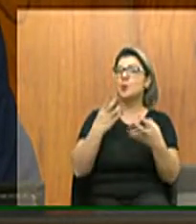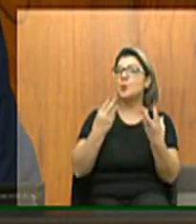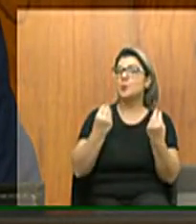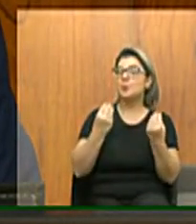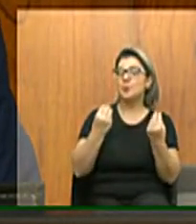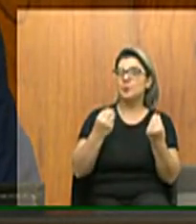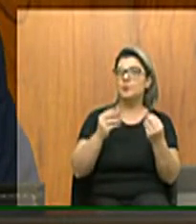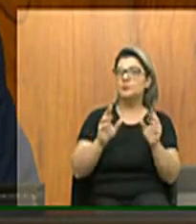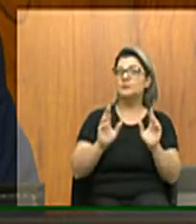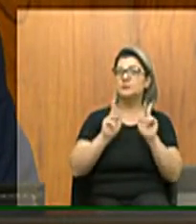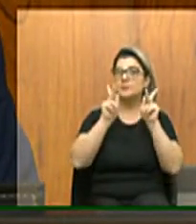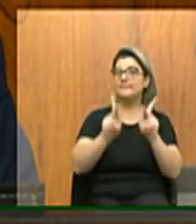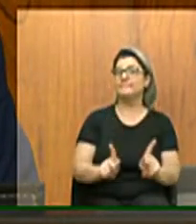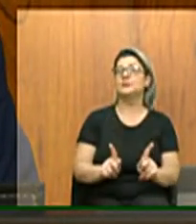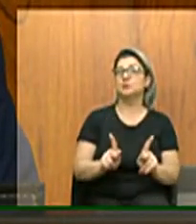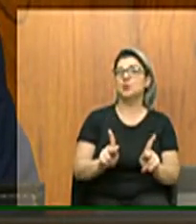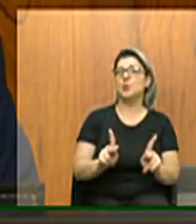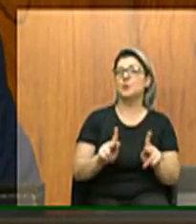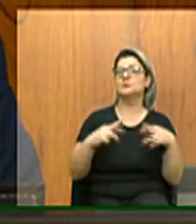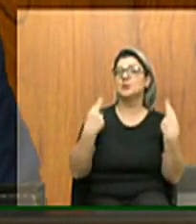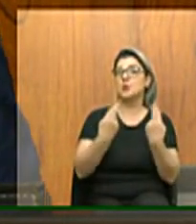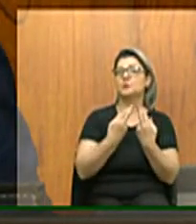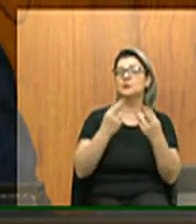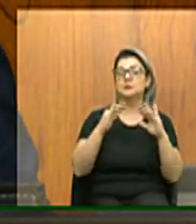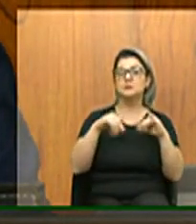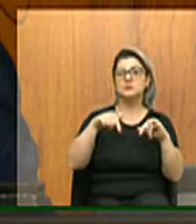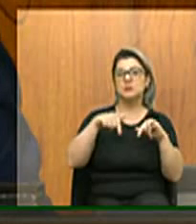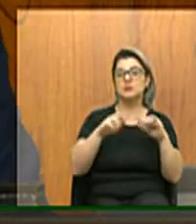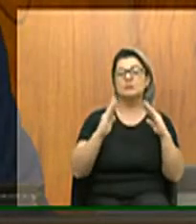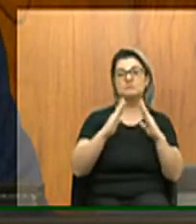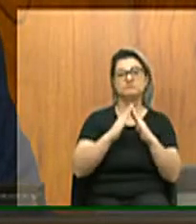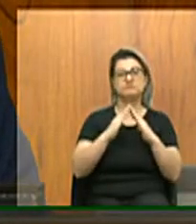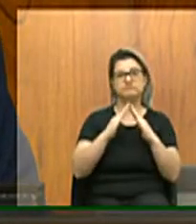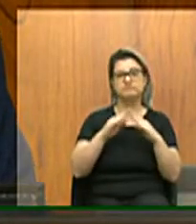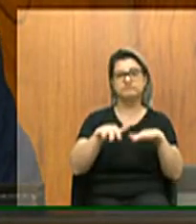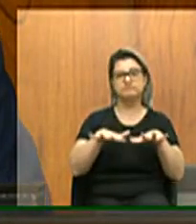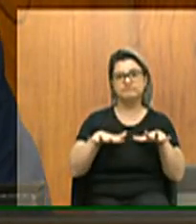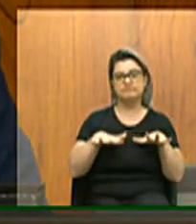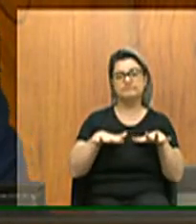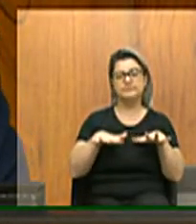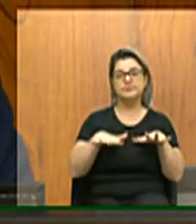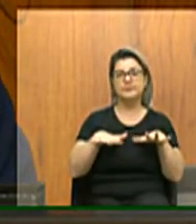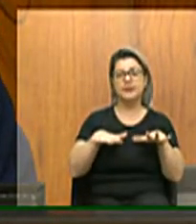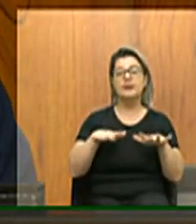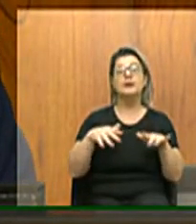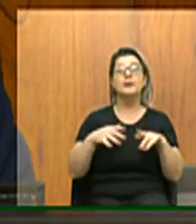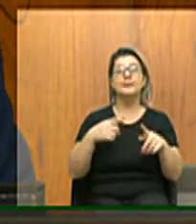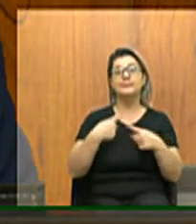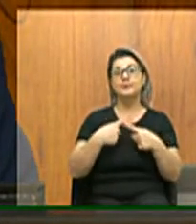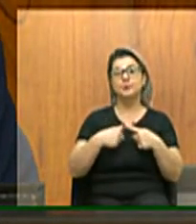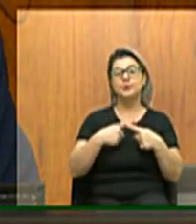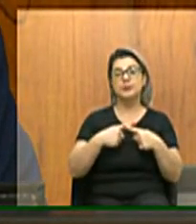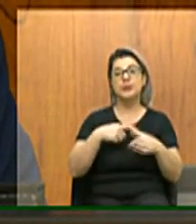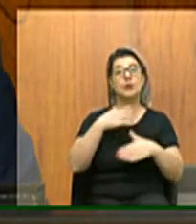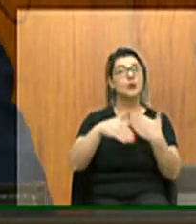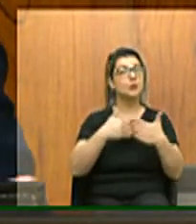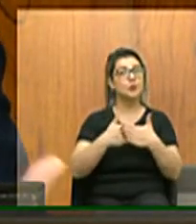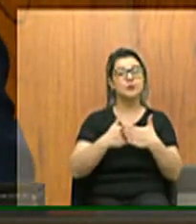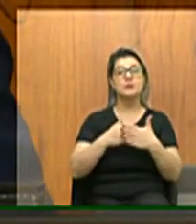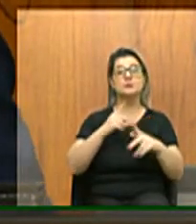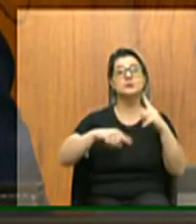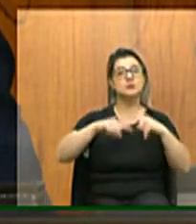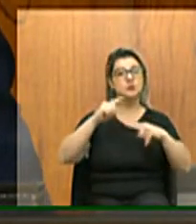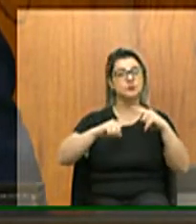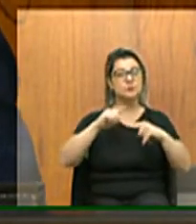de pessoas aqui na casa, né? Até porque as atividades todas estão sendo realizadas de forma remota